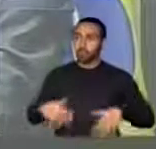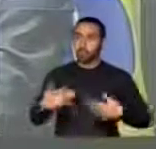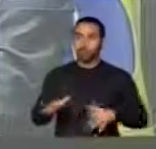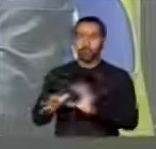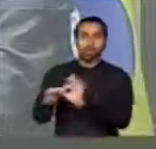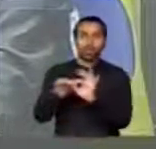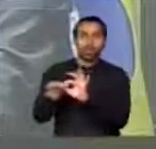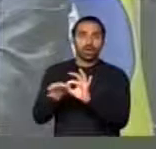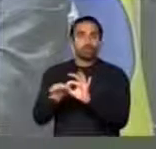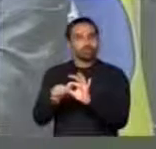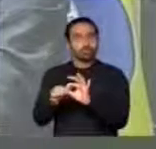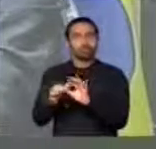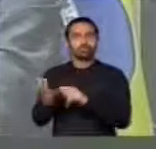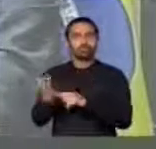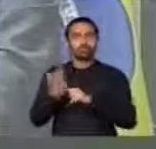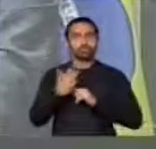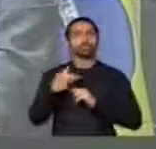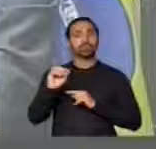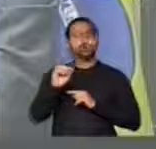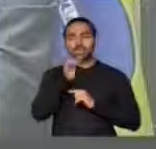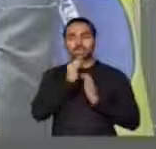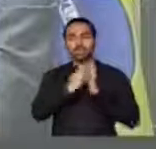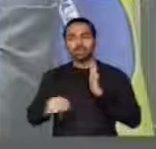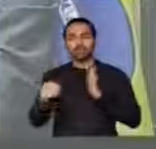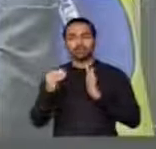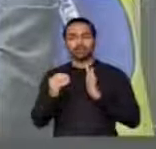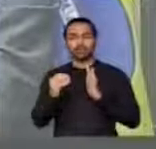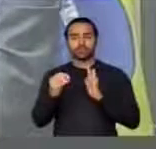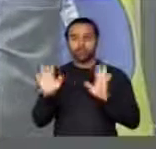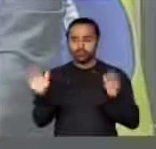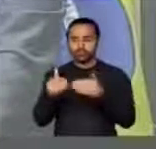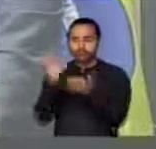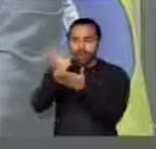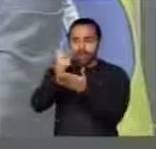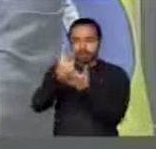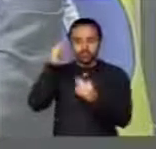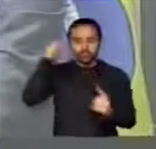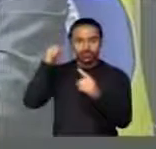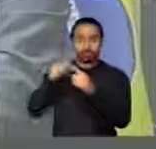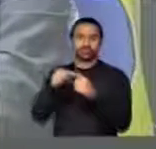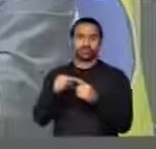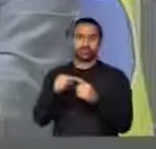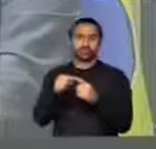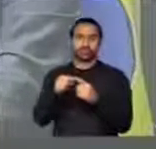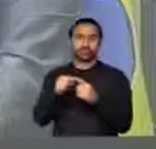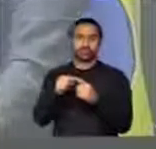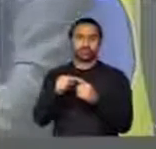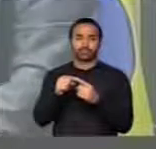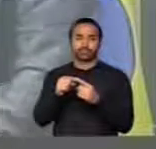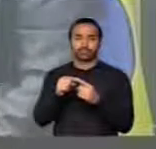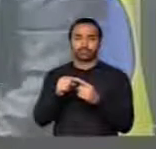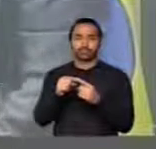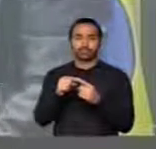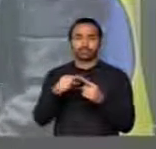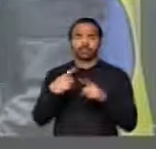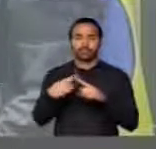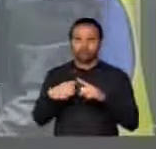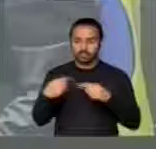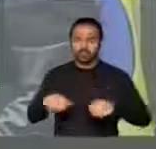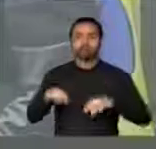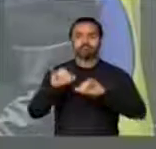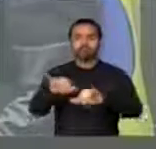unidade e de convergência de propósitos, levando adiante esse tema